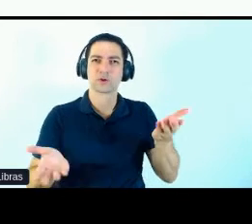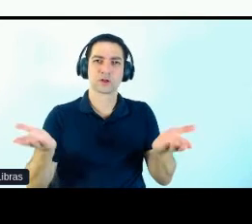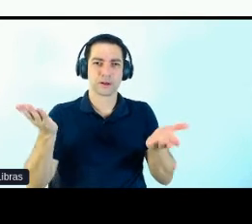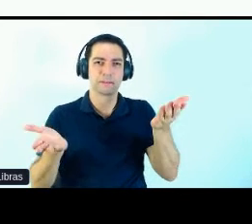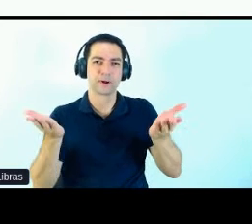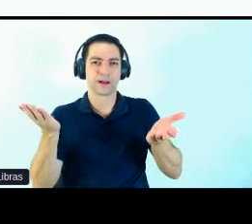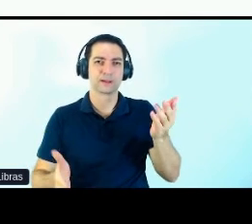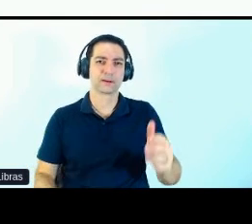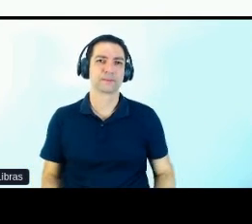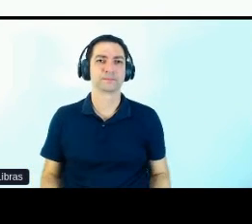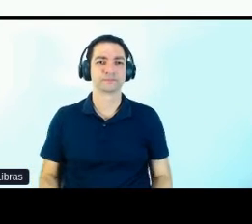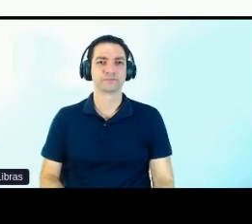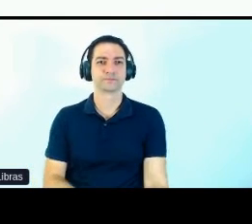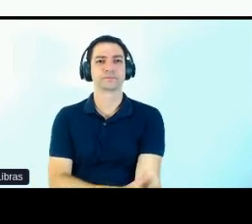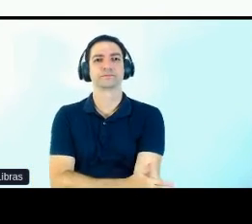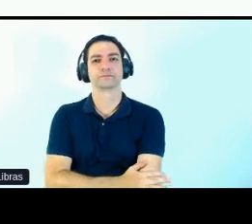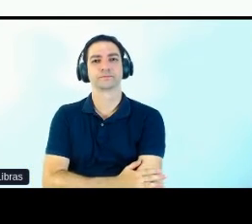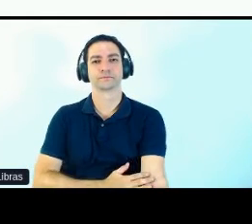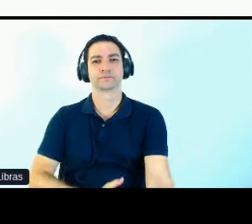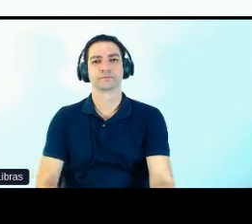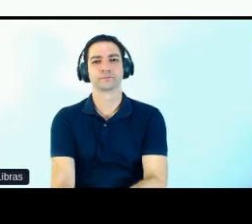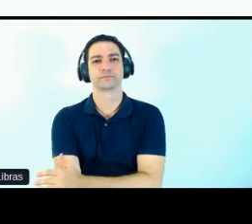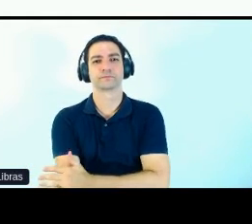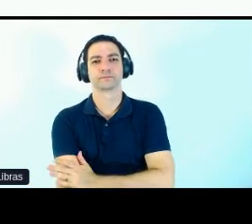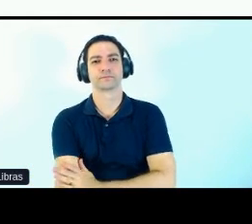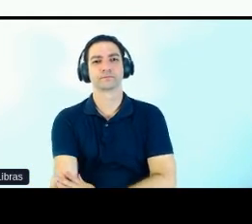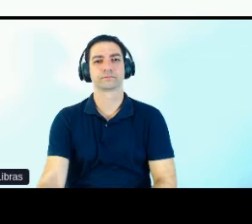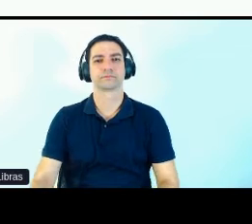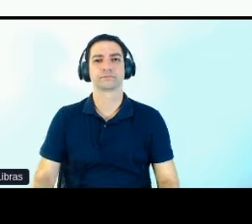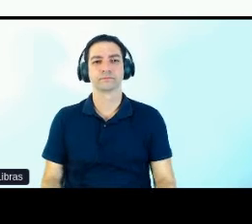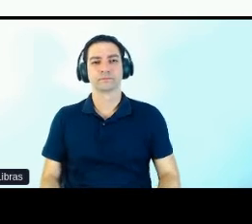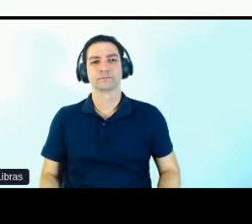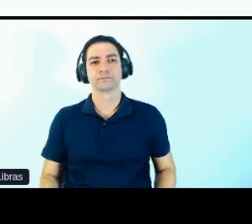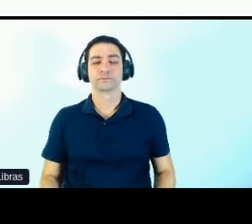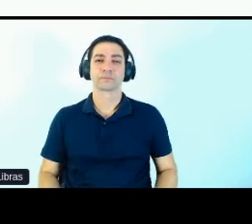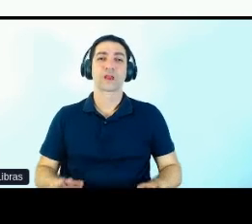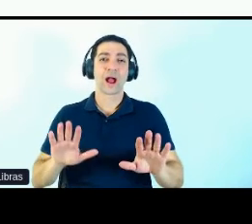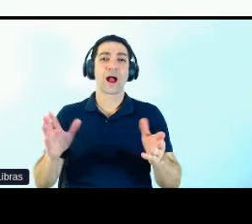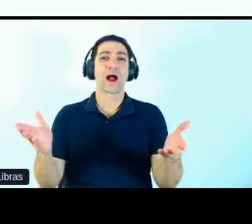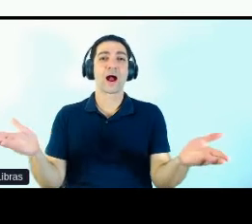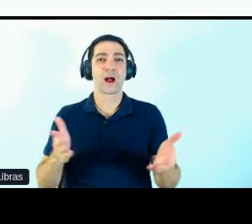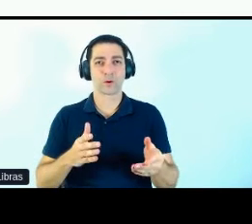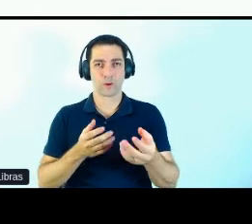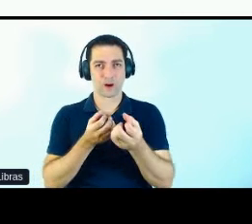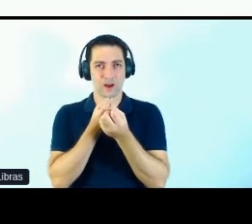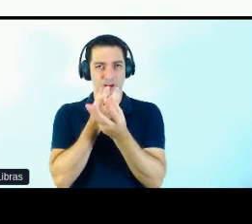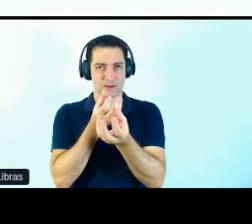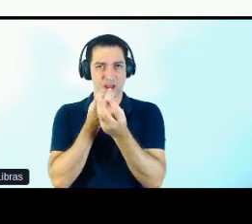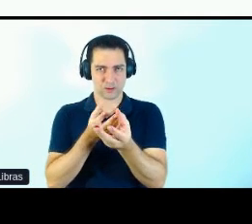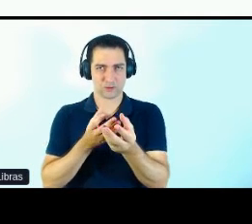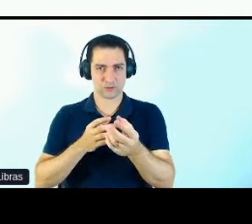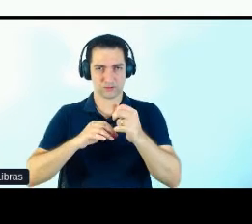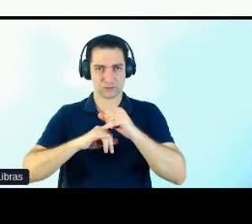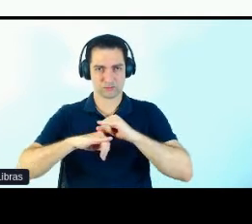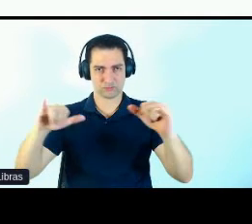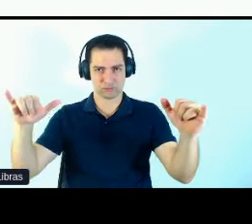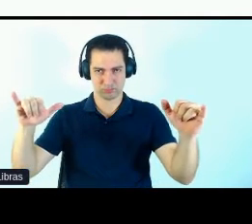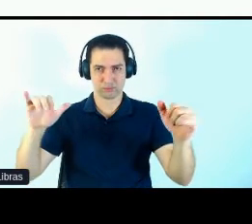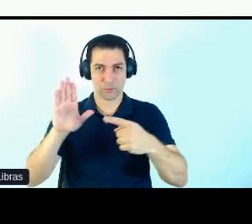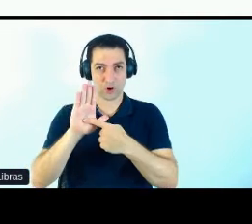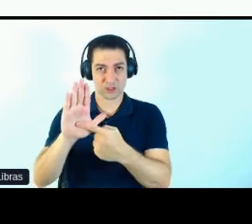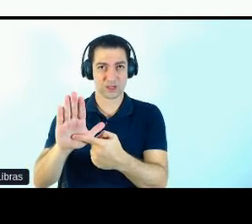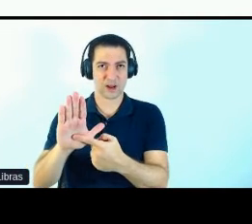E agora a gente vai a tristes dados, né? Então, a Thoughtworks, uma consultoria global de